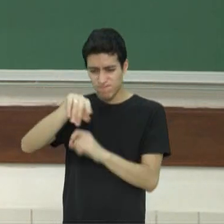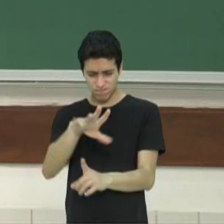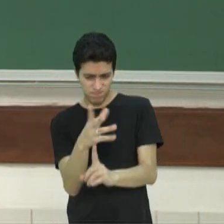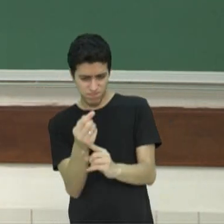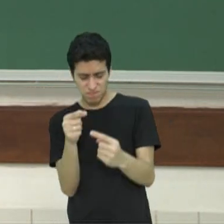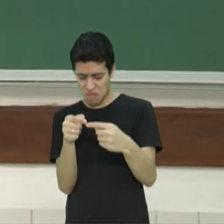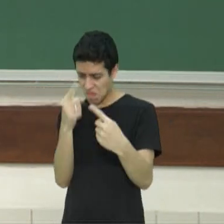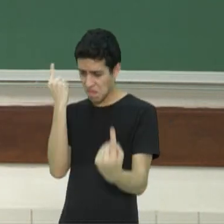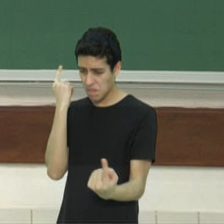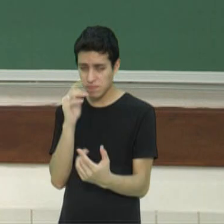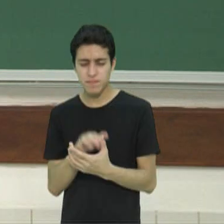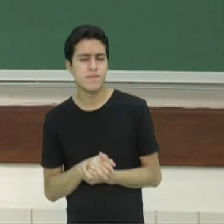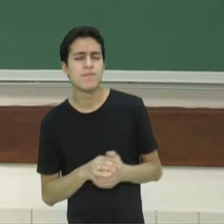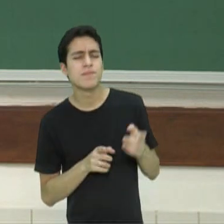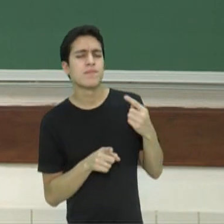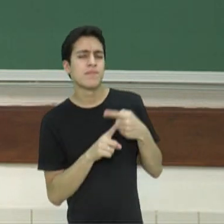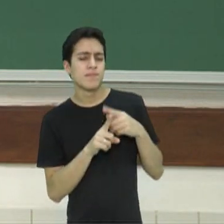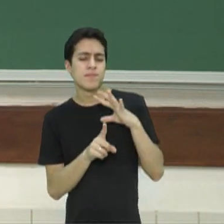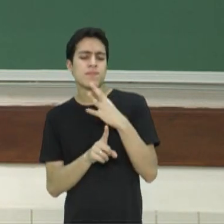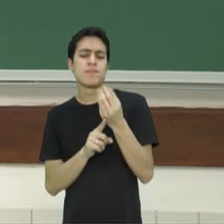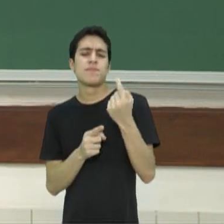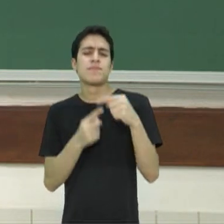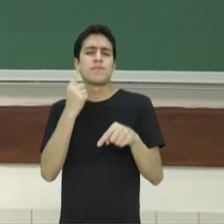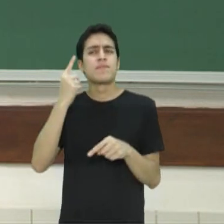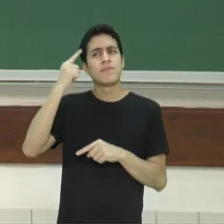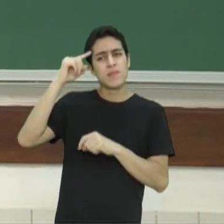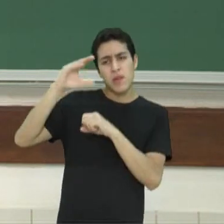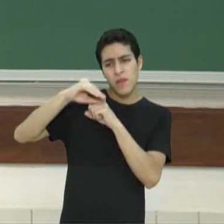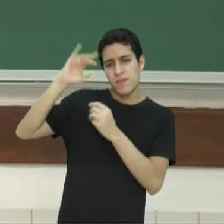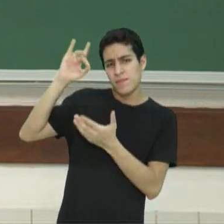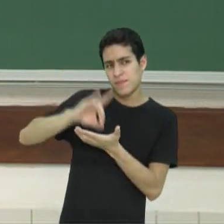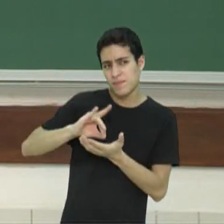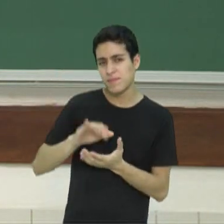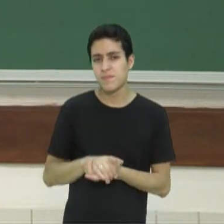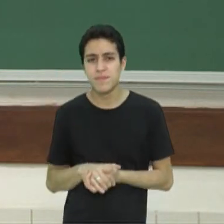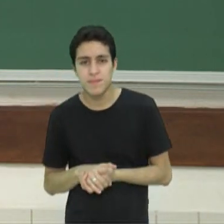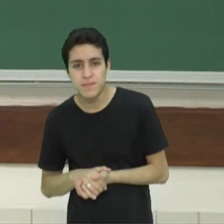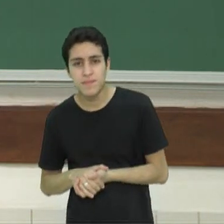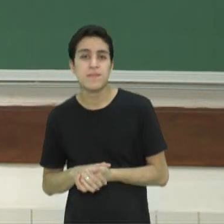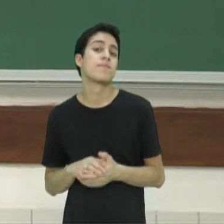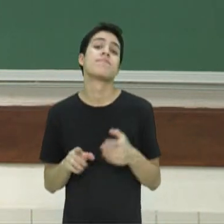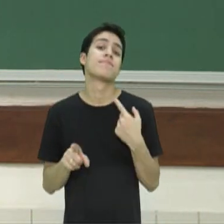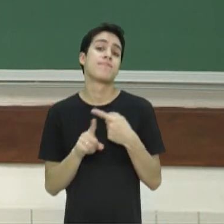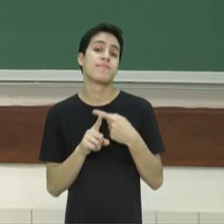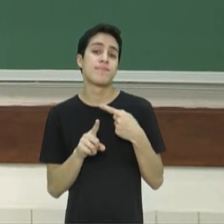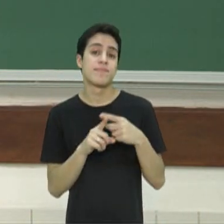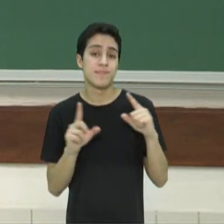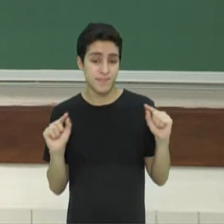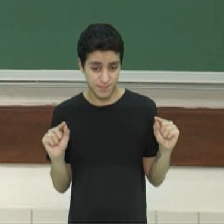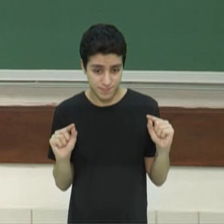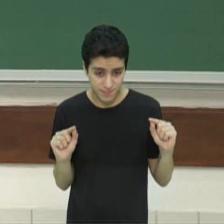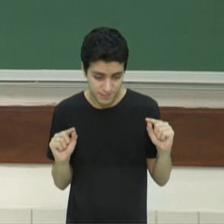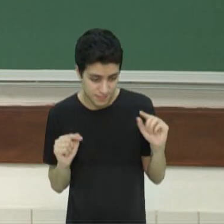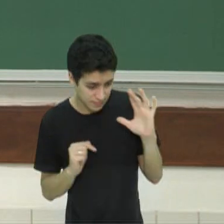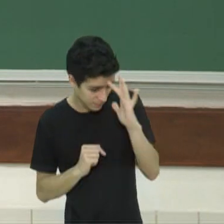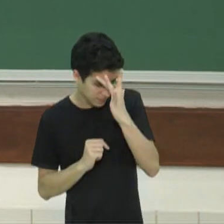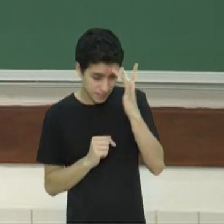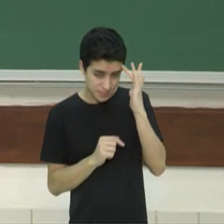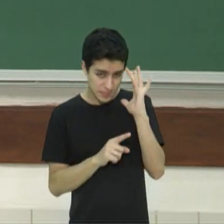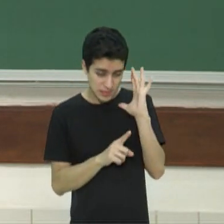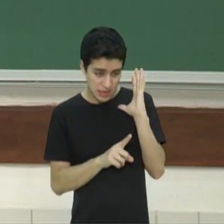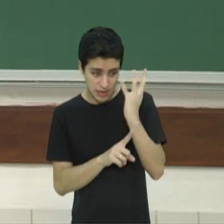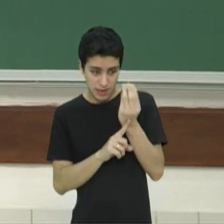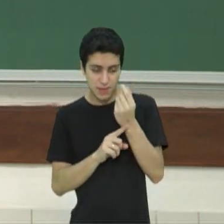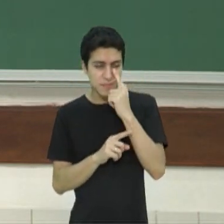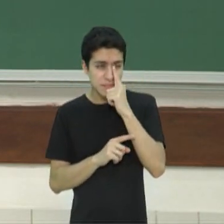por que a arte está afastada do conhecimento verdadeiro, do original? Porque o artista sempre vai fazer o quê?